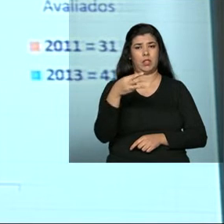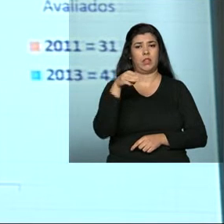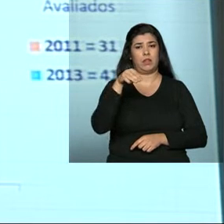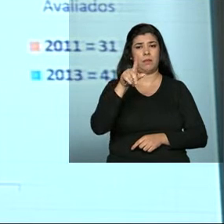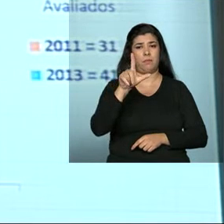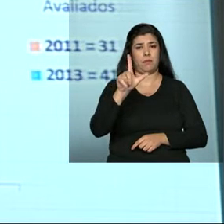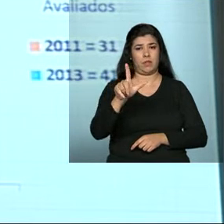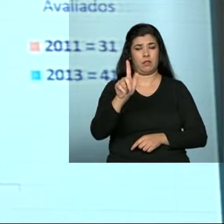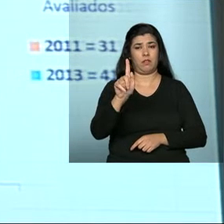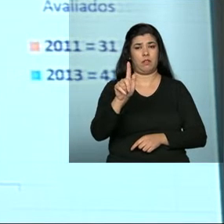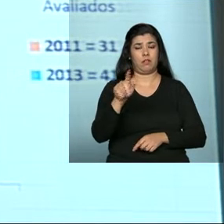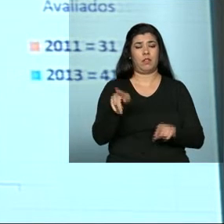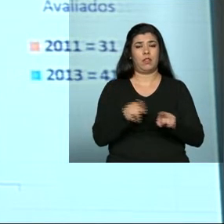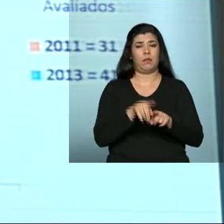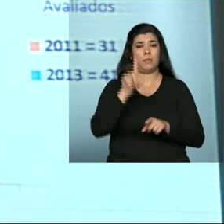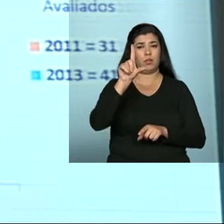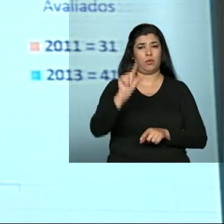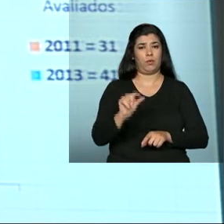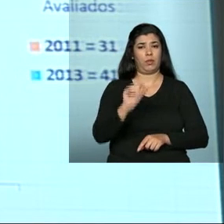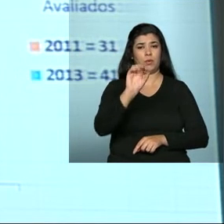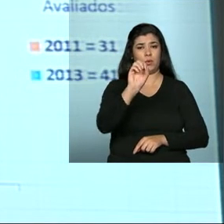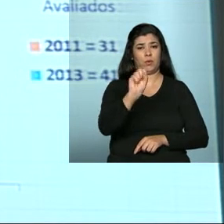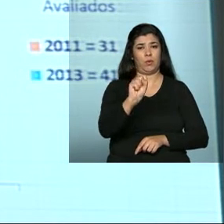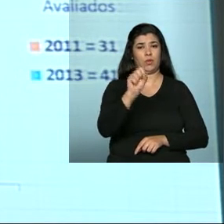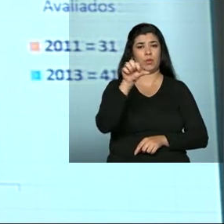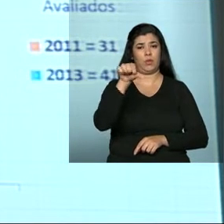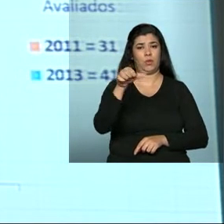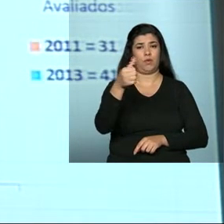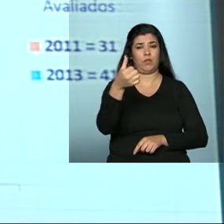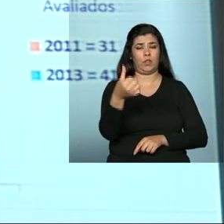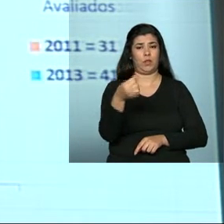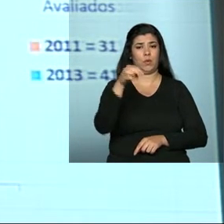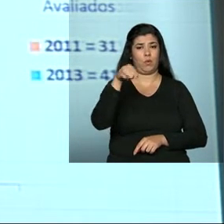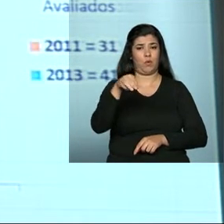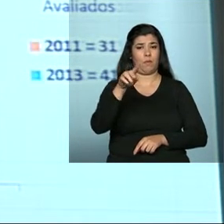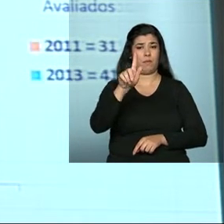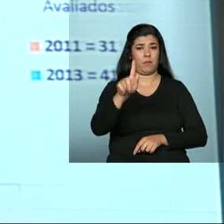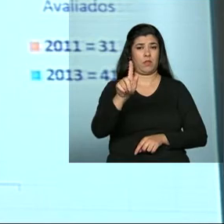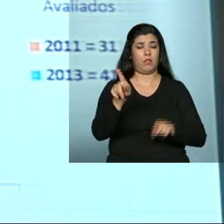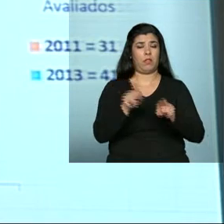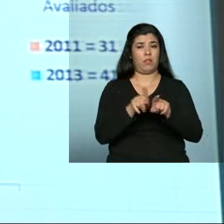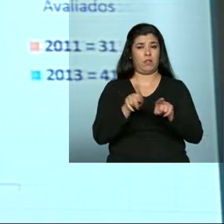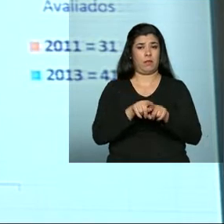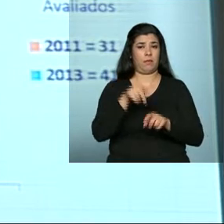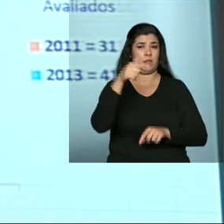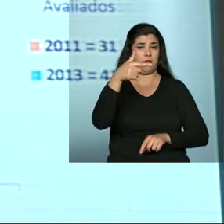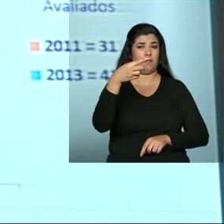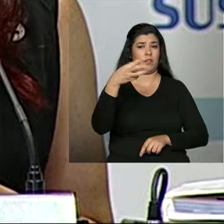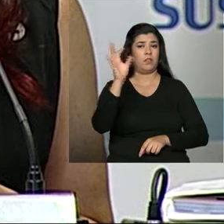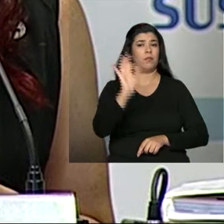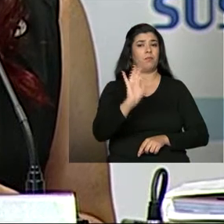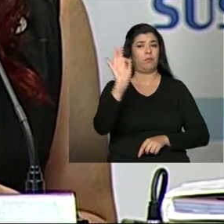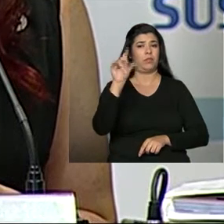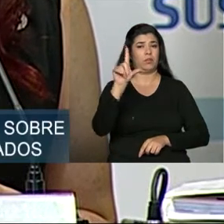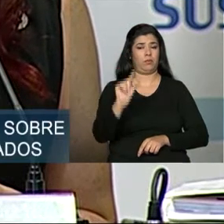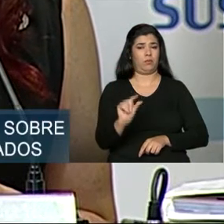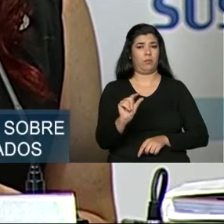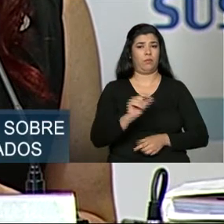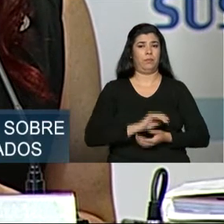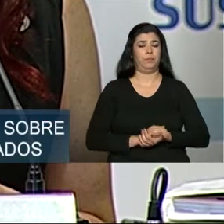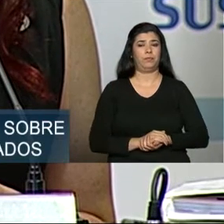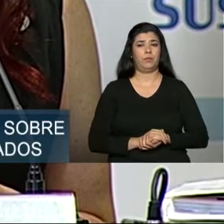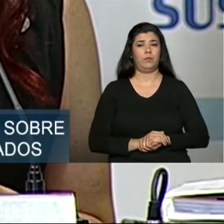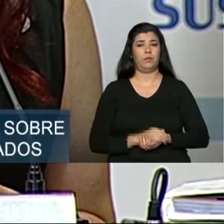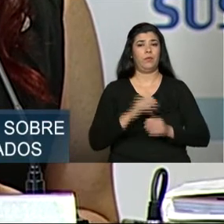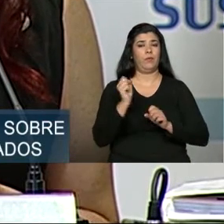para 891 em média, uma redução de 16,23%, próximo.